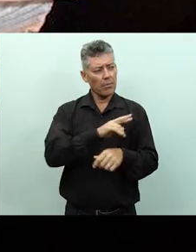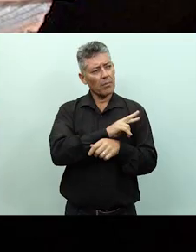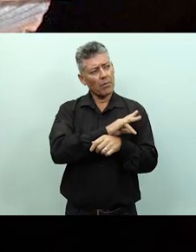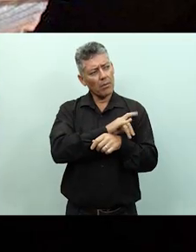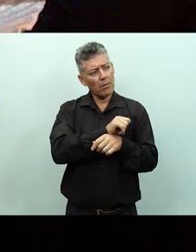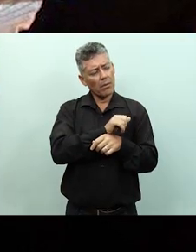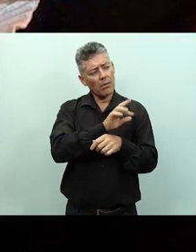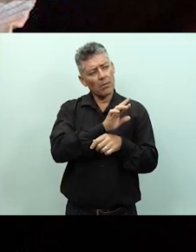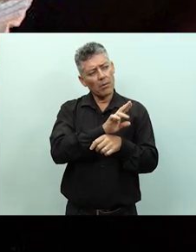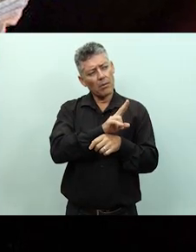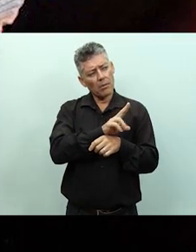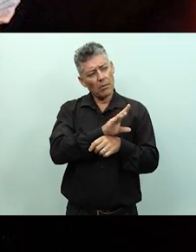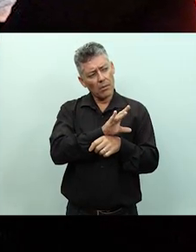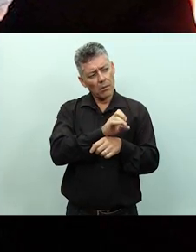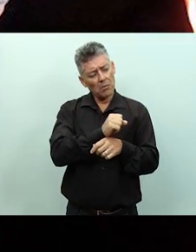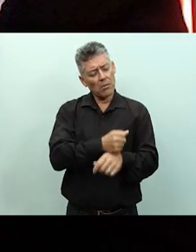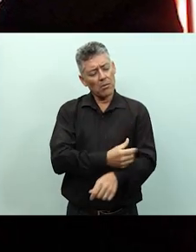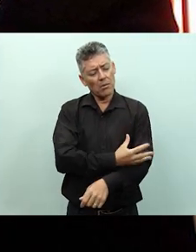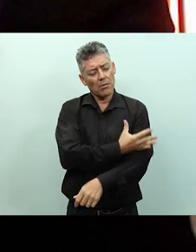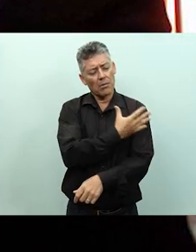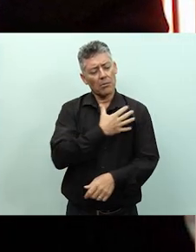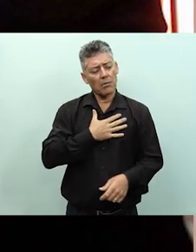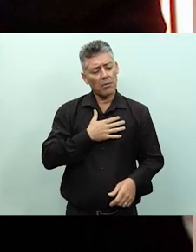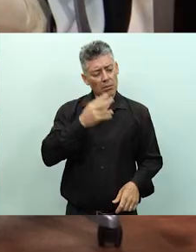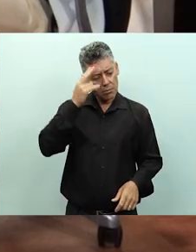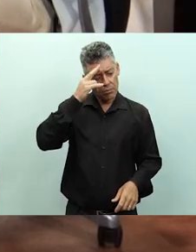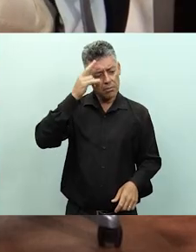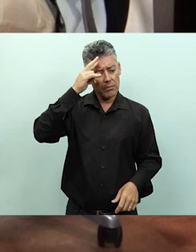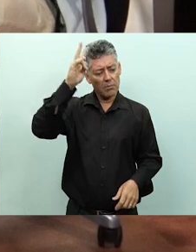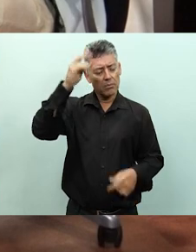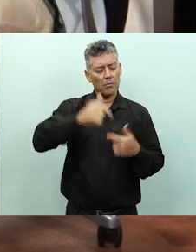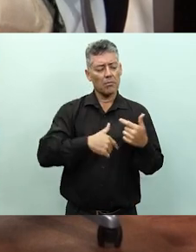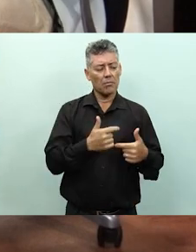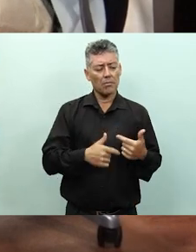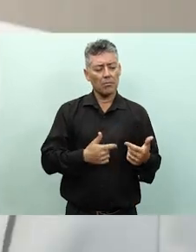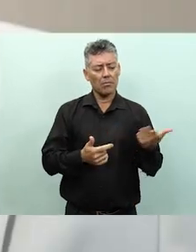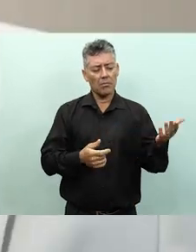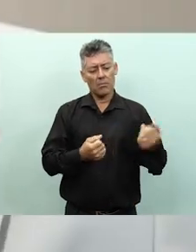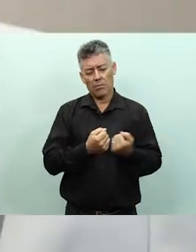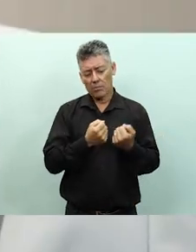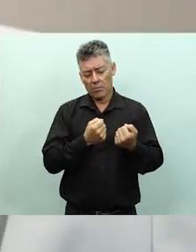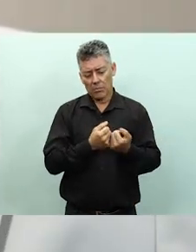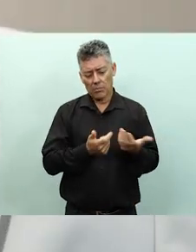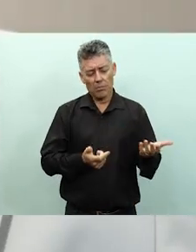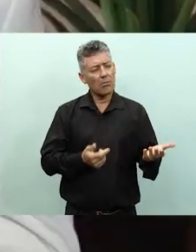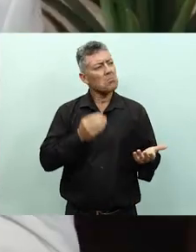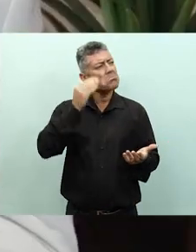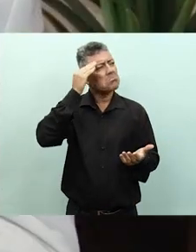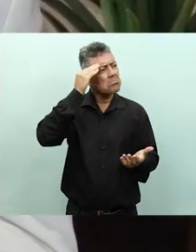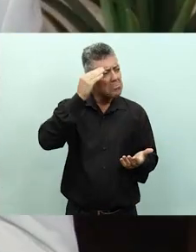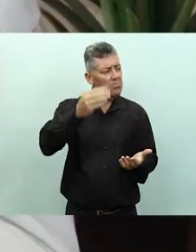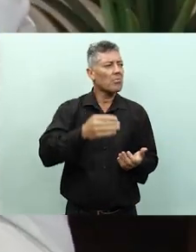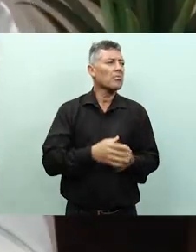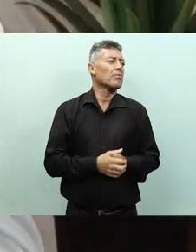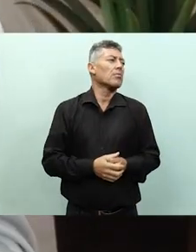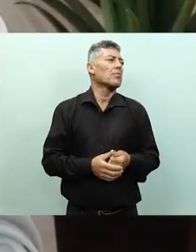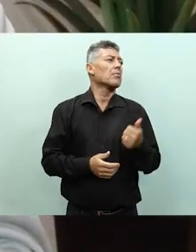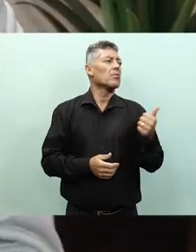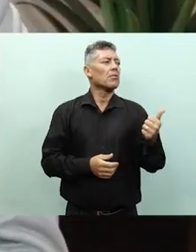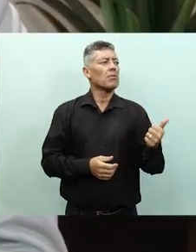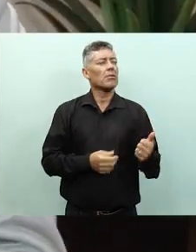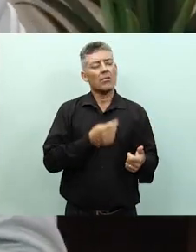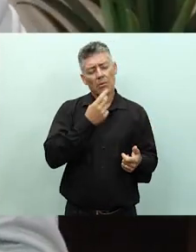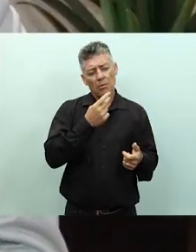do governo Vilma, Rubens Lemos Filho, se emocionou ao lembrar do trabalho desenvolvido pela guerreira. É fundamental se